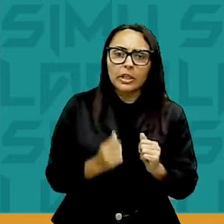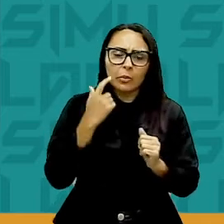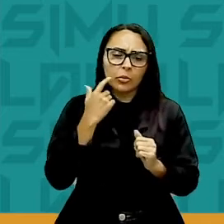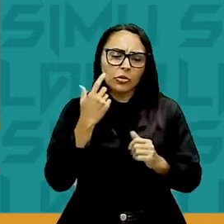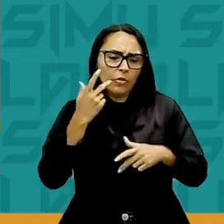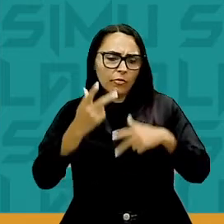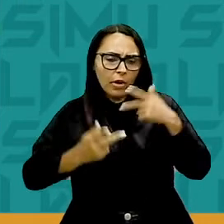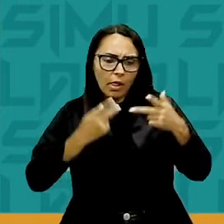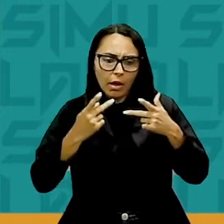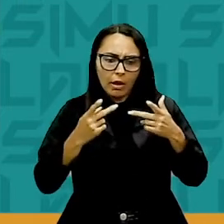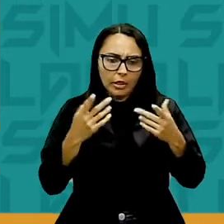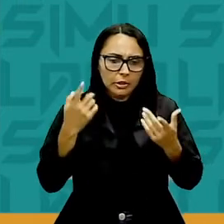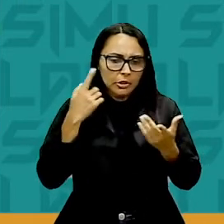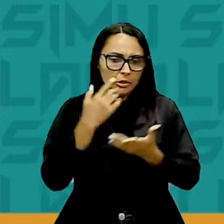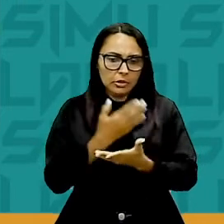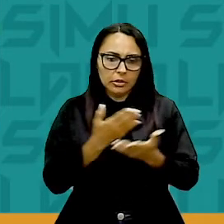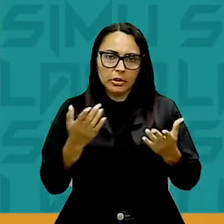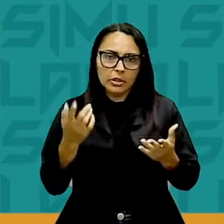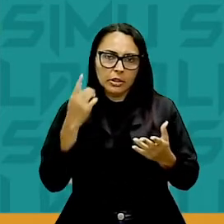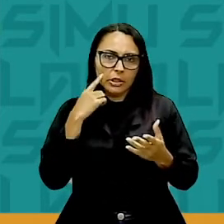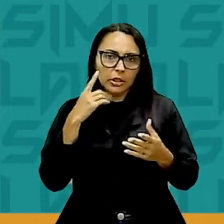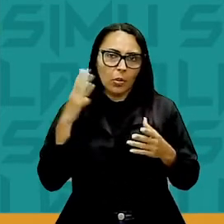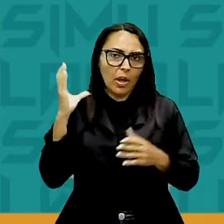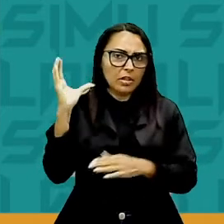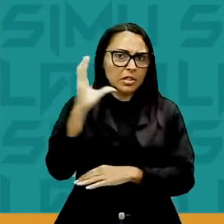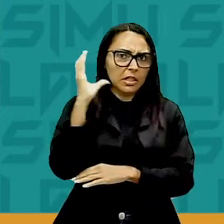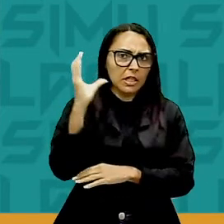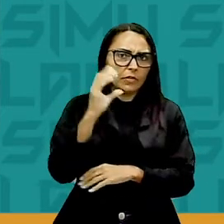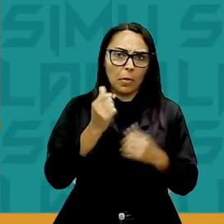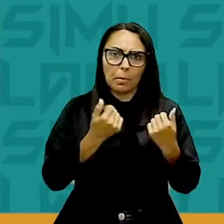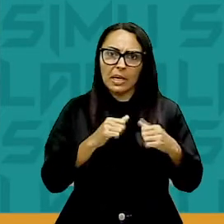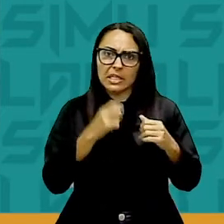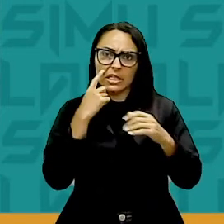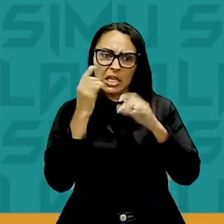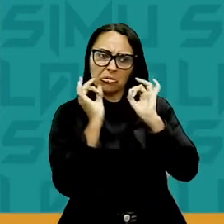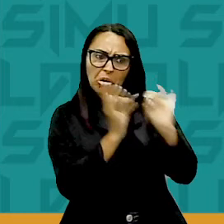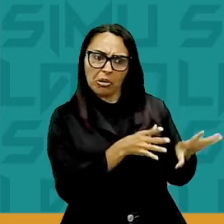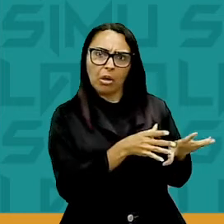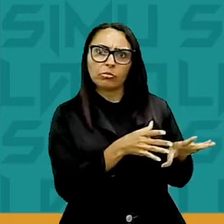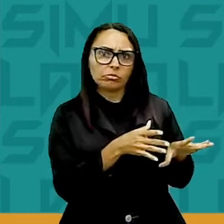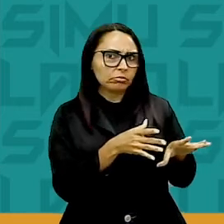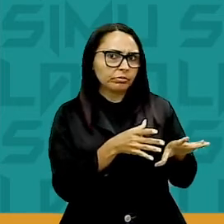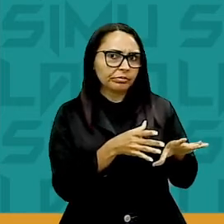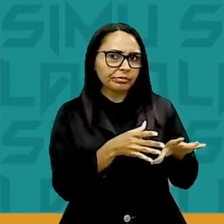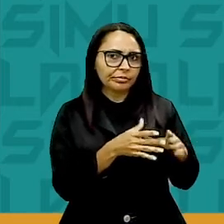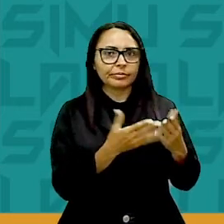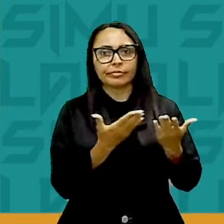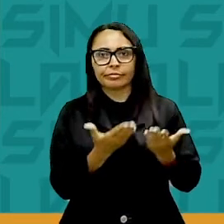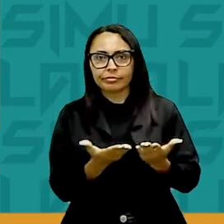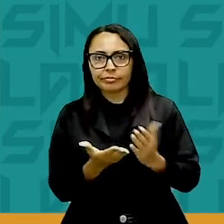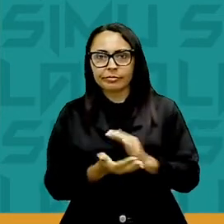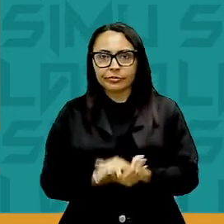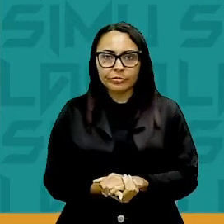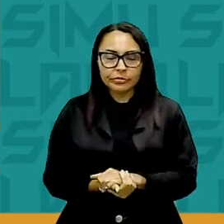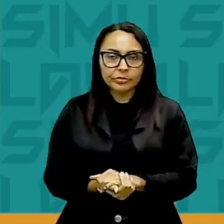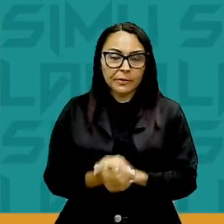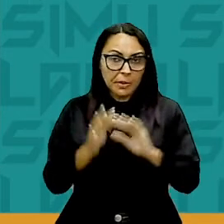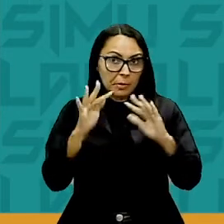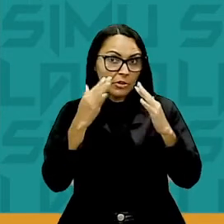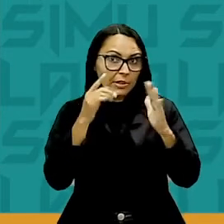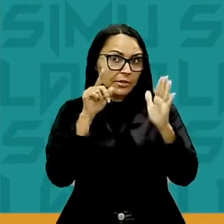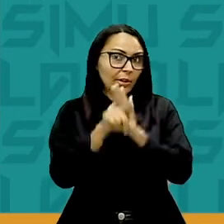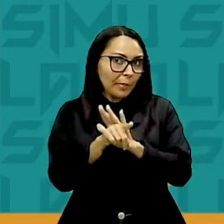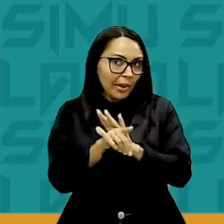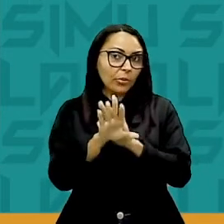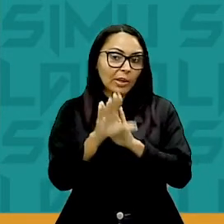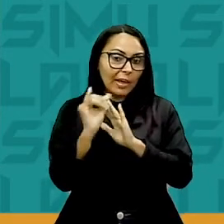dizer que aquilo que não é científico precisa ser descartado? Olha aí, presta atenção nessa